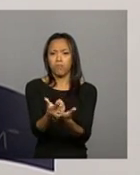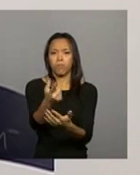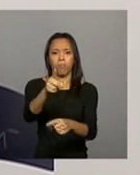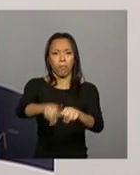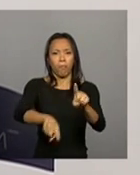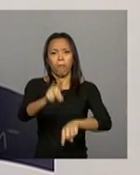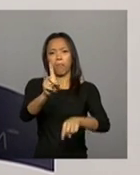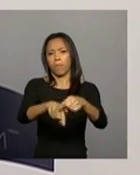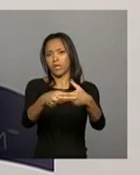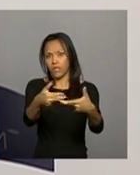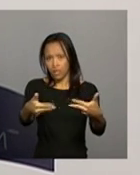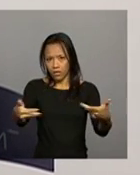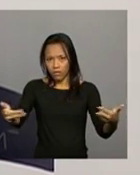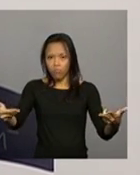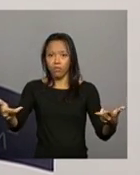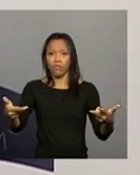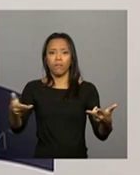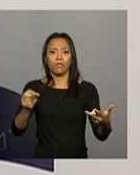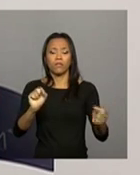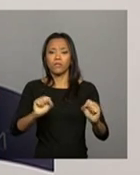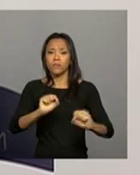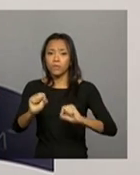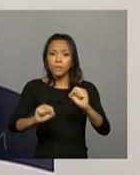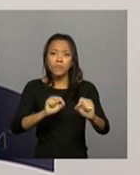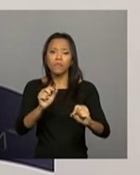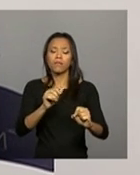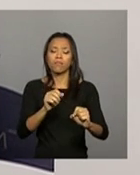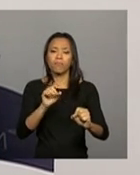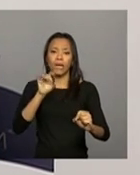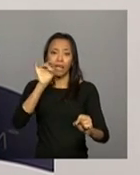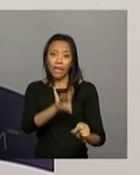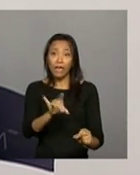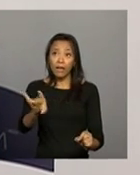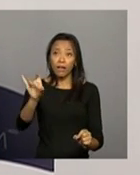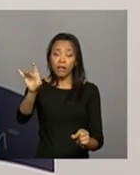são atribuídos para cada